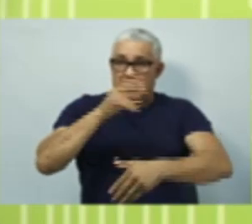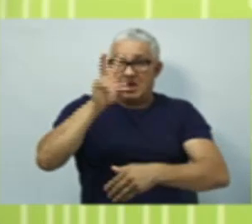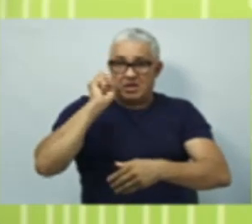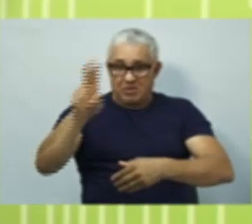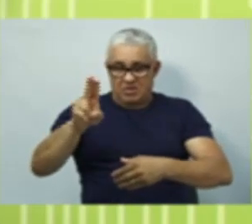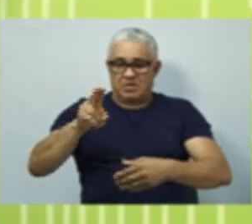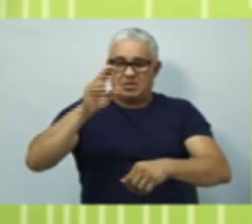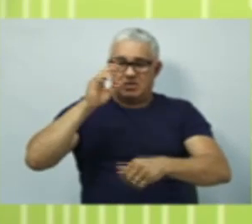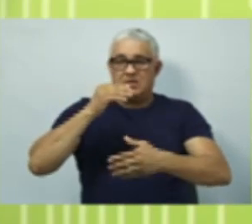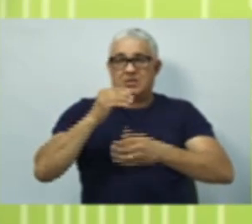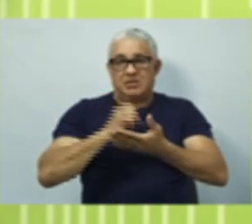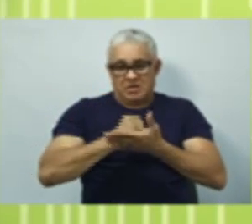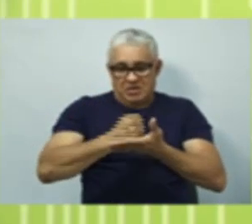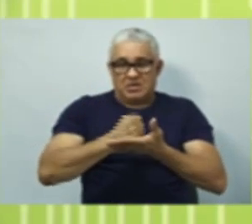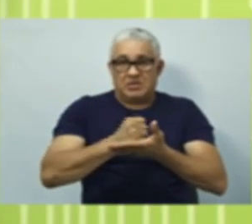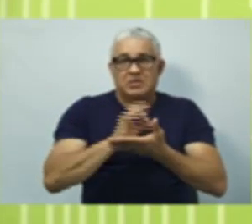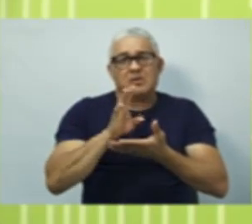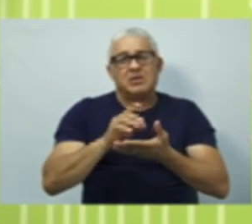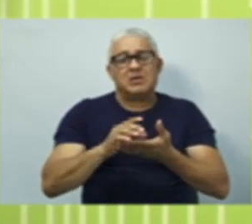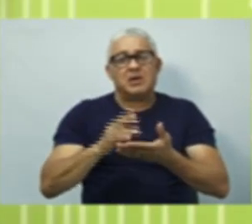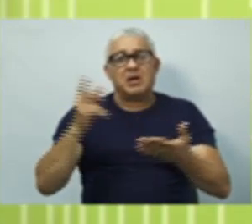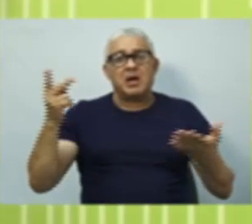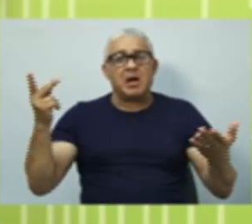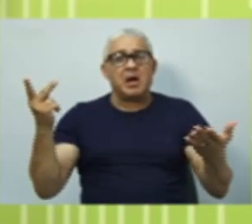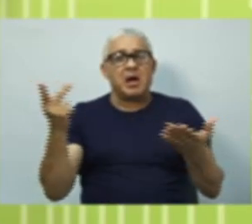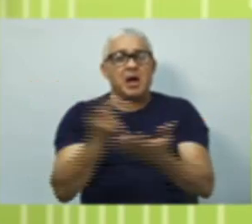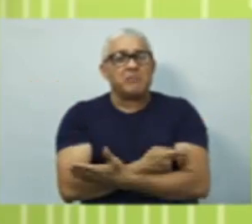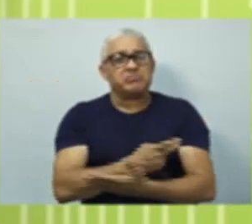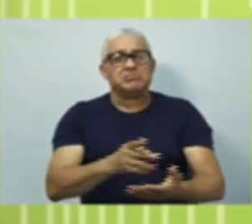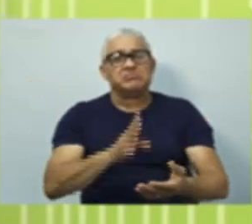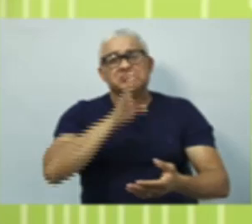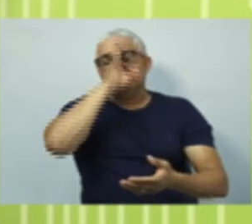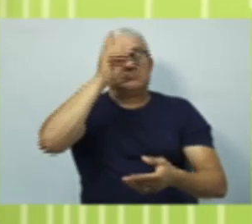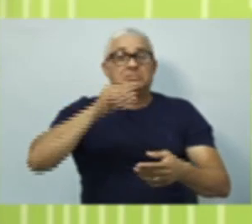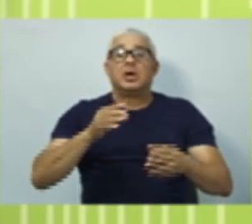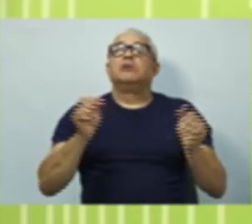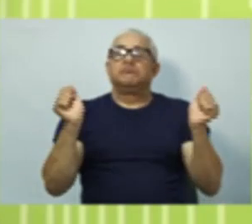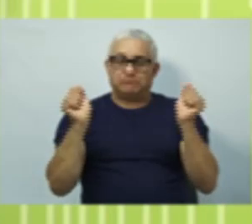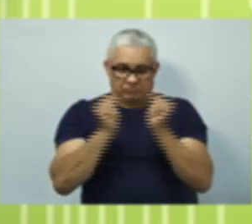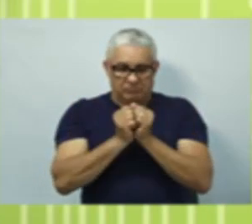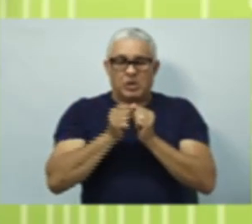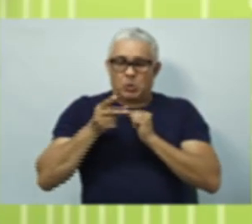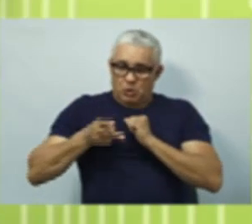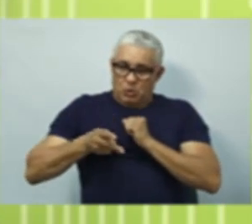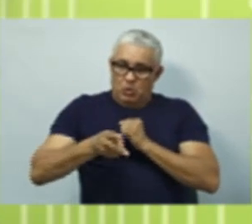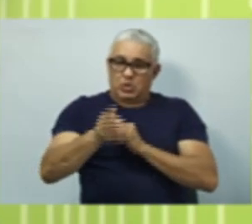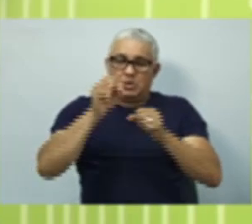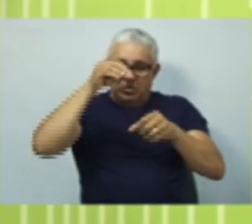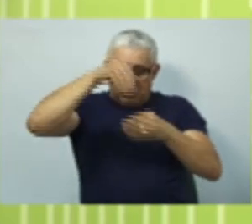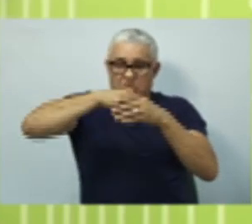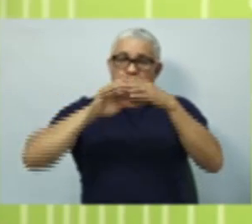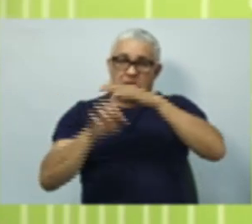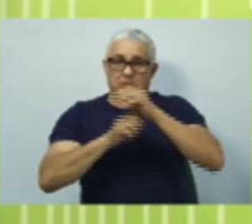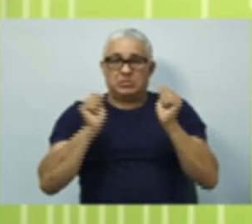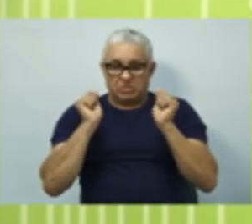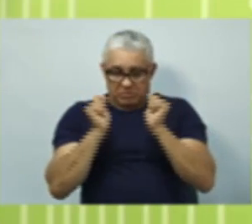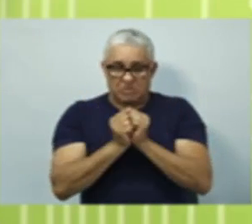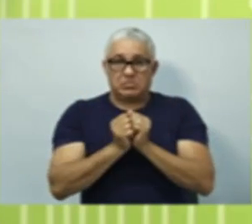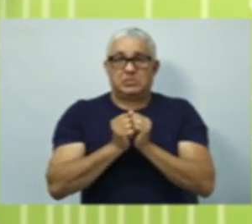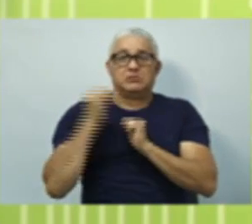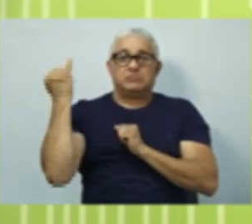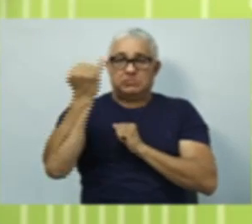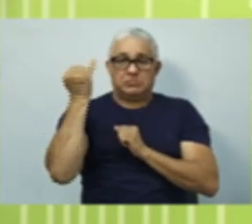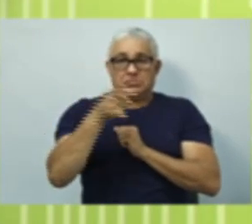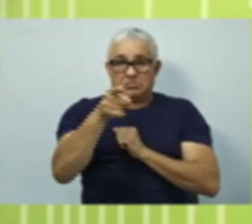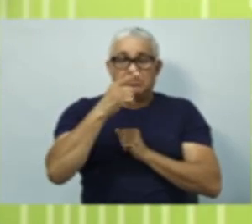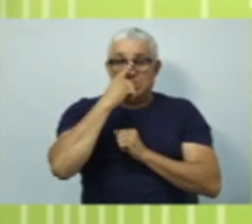de forma, não só vou deixar acontecer e vou lá no final, não, eu vou acompanhar isso. A gente viu essas questões da importância de